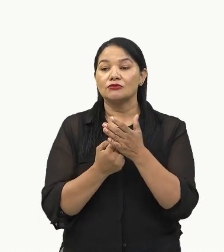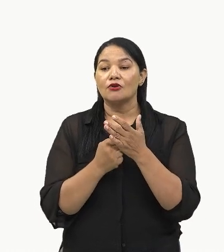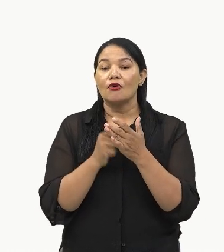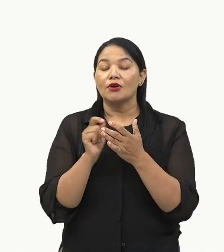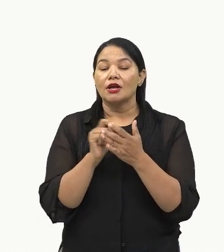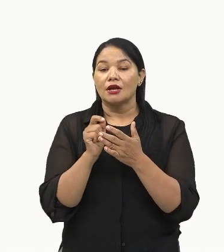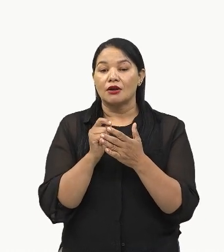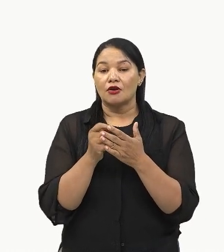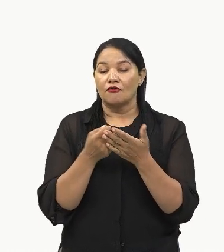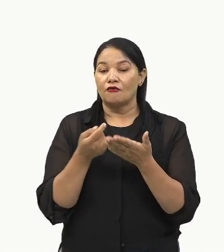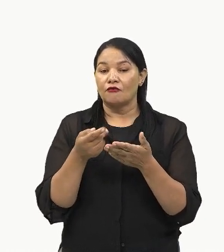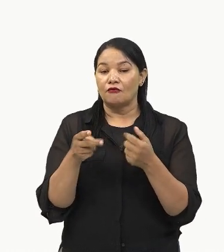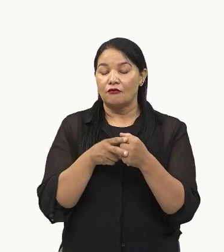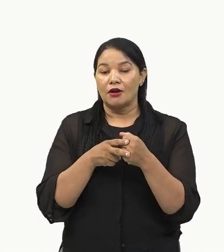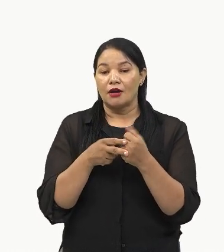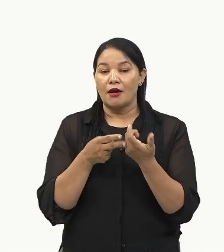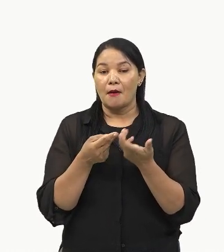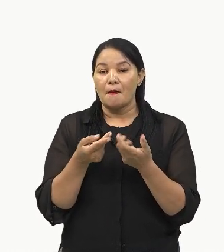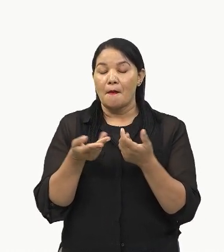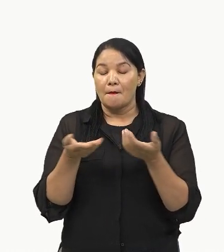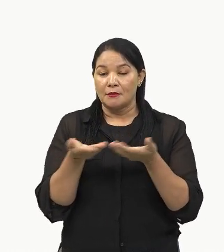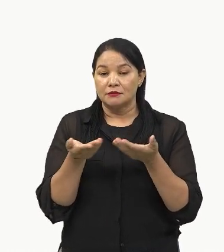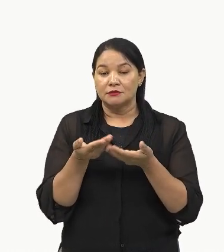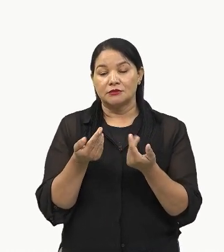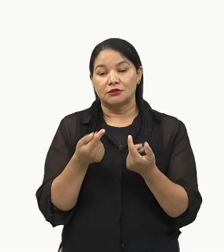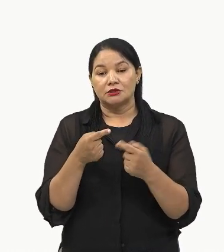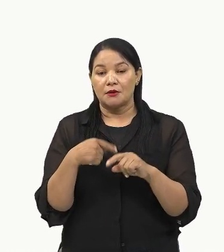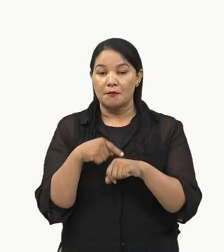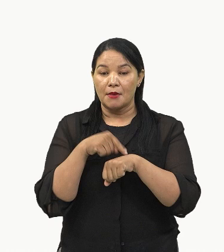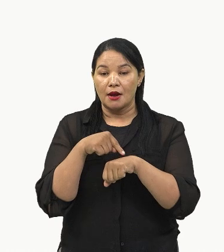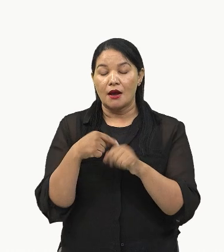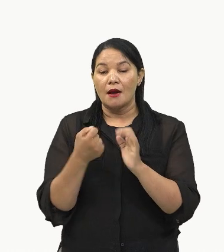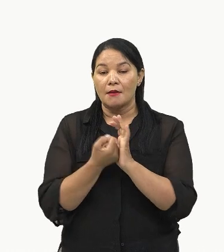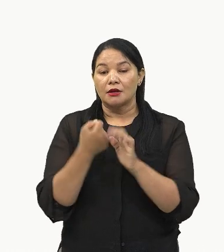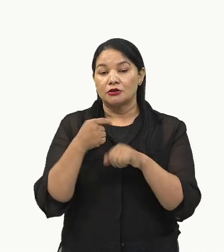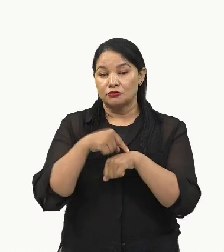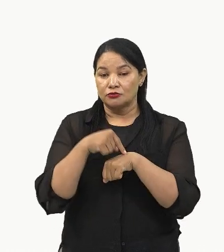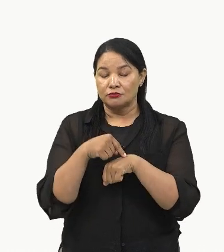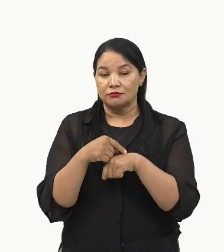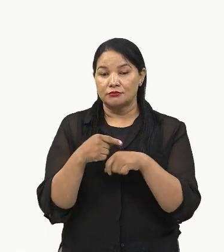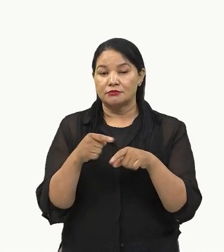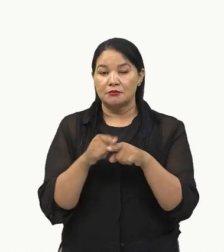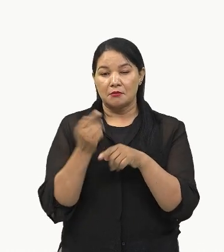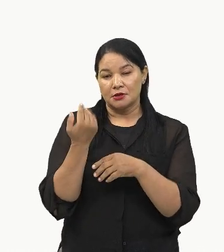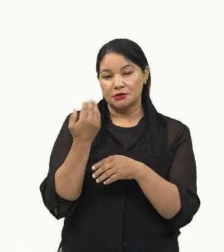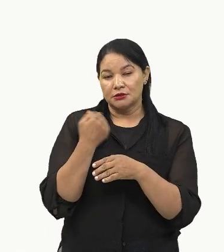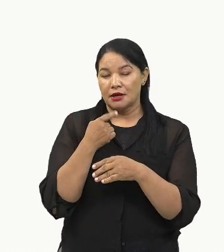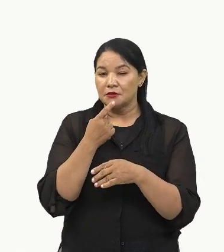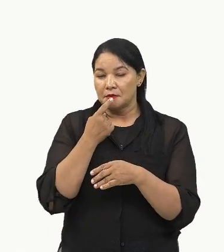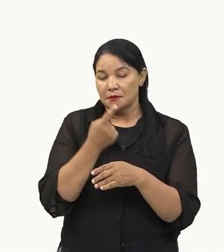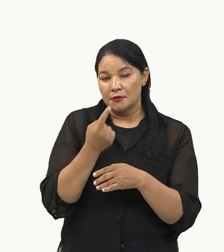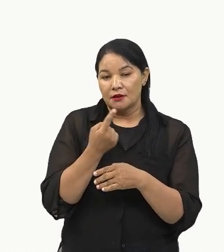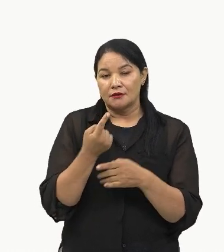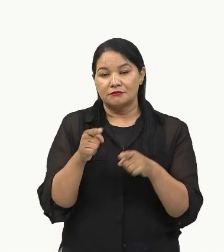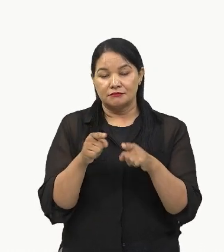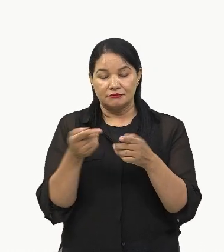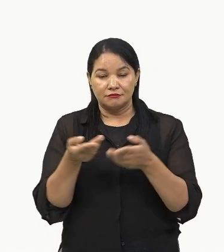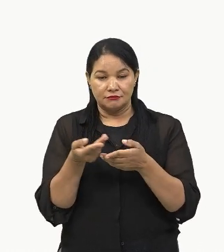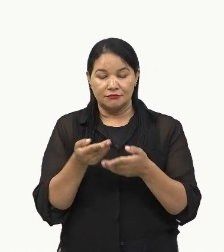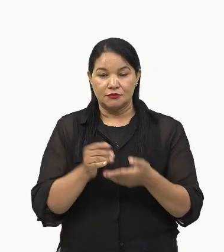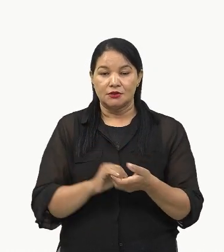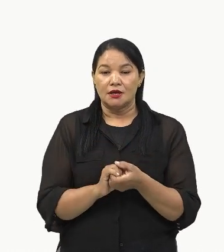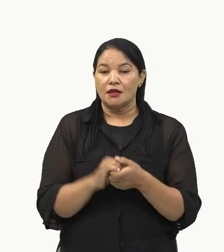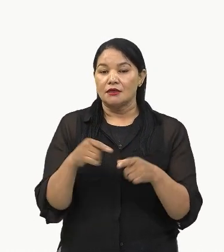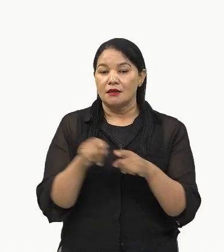né? E ele está marcando esse tempo, ok? Que é um passado perto que está mais perto do presente. E